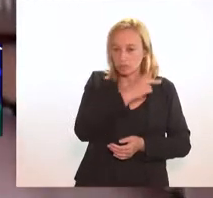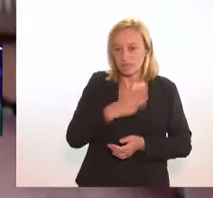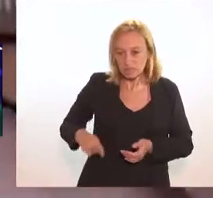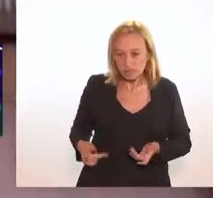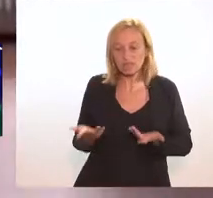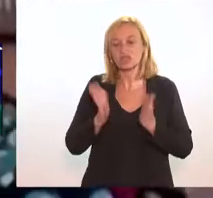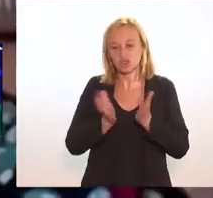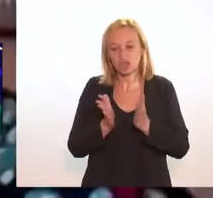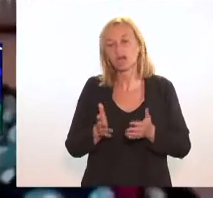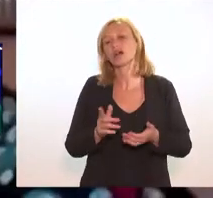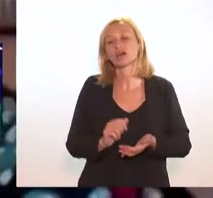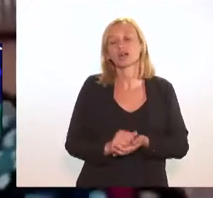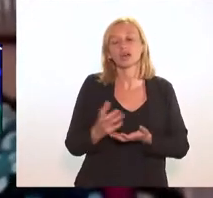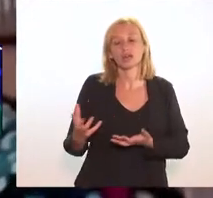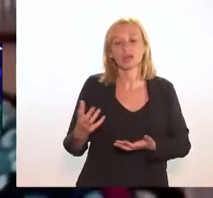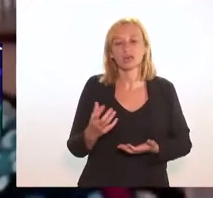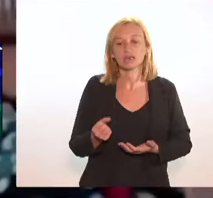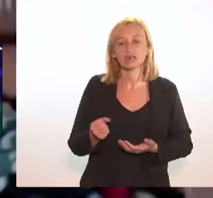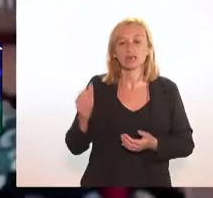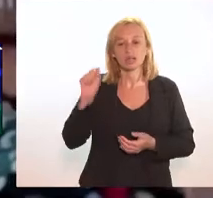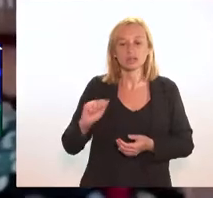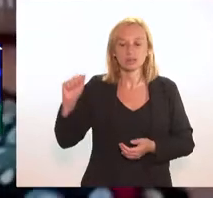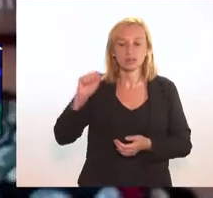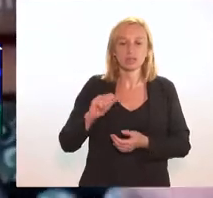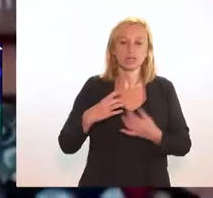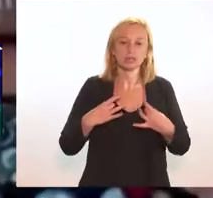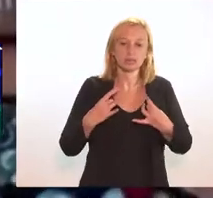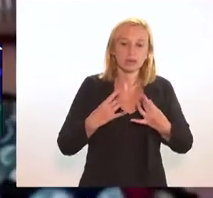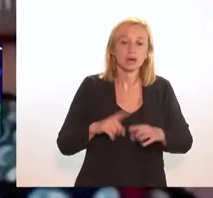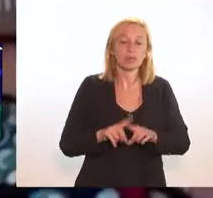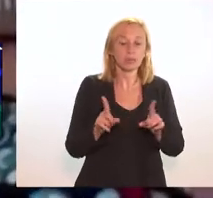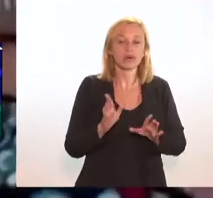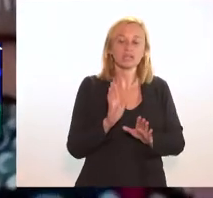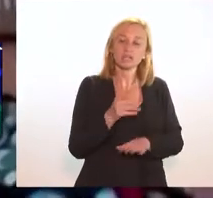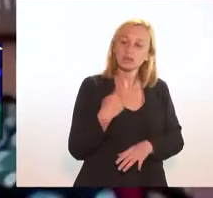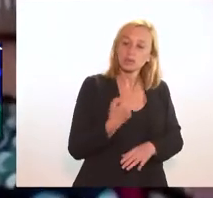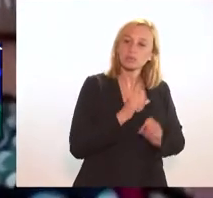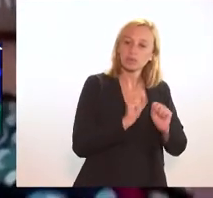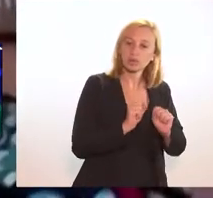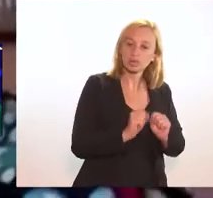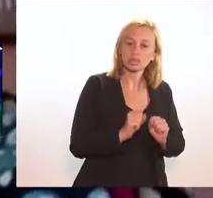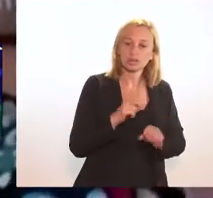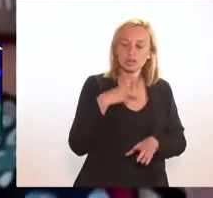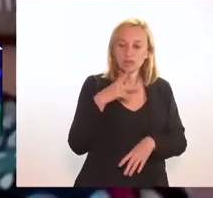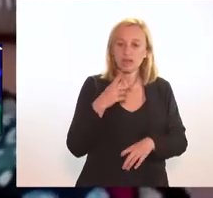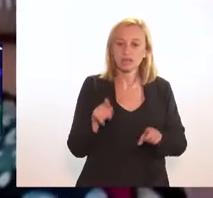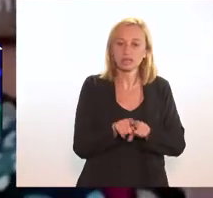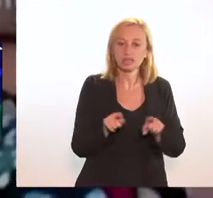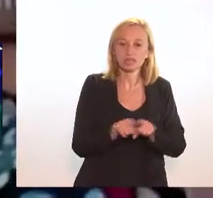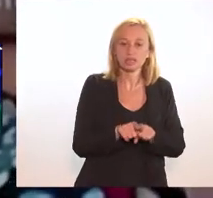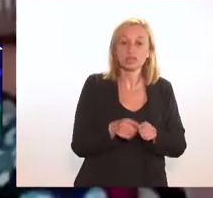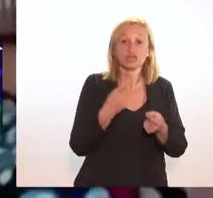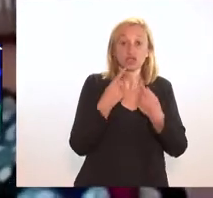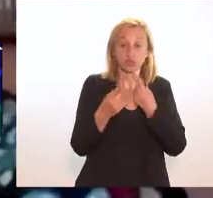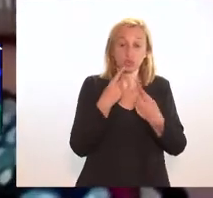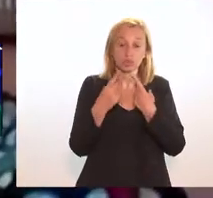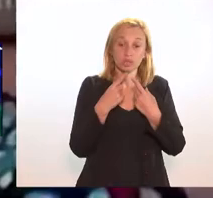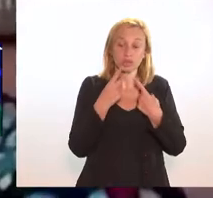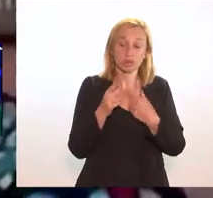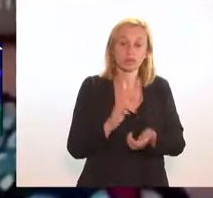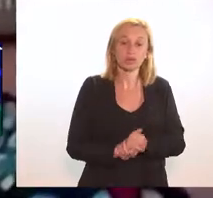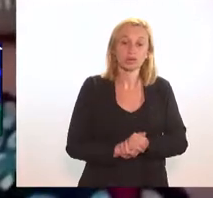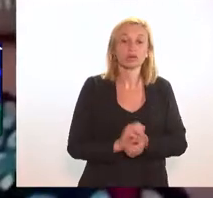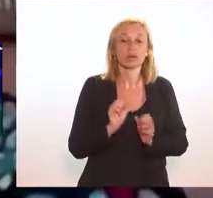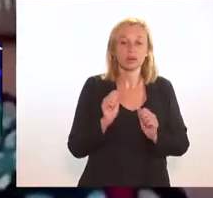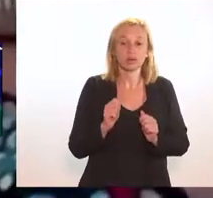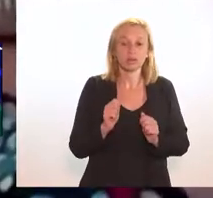deputado Luiz Paulo, a assessoria à disposição, mas que a gente possa estreitar isso no bojo das discussões que a gente vem